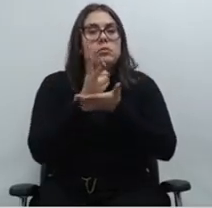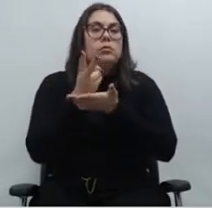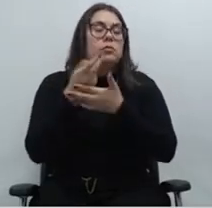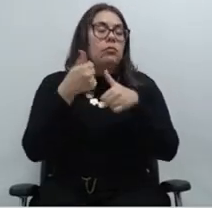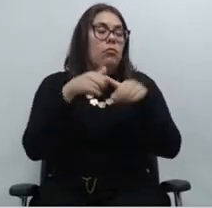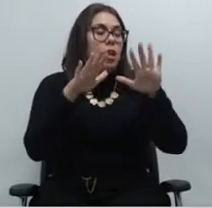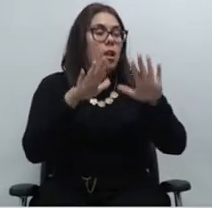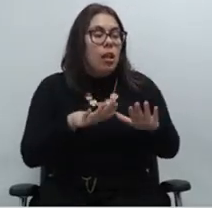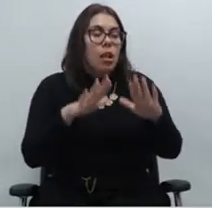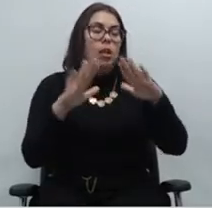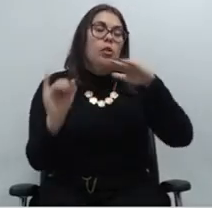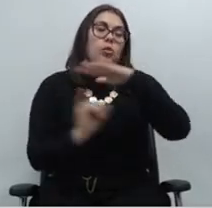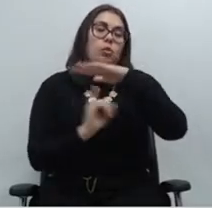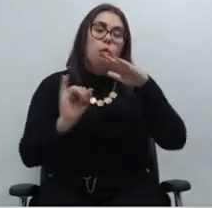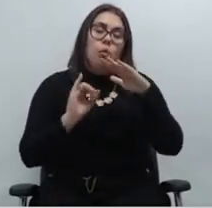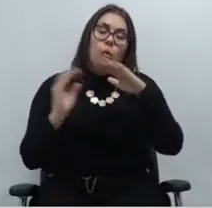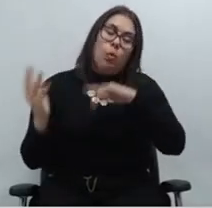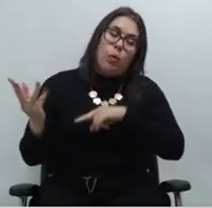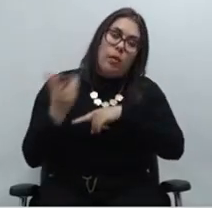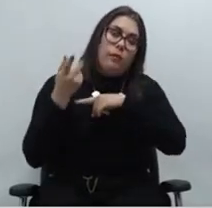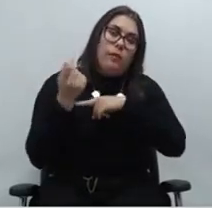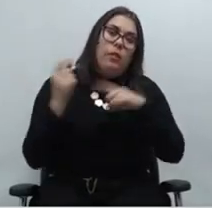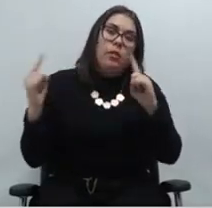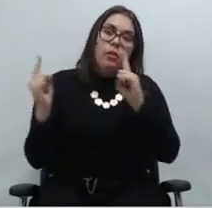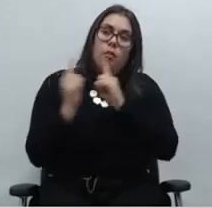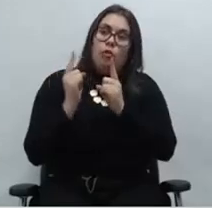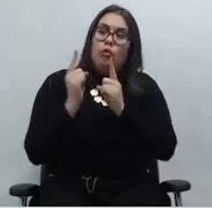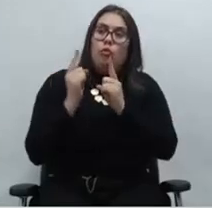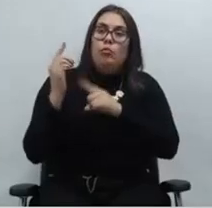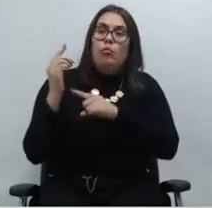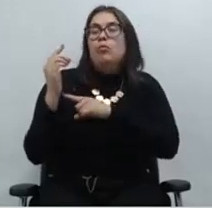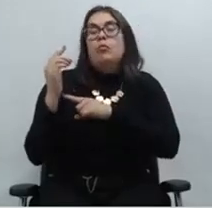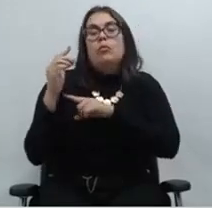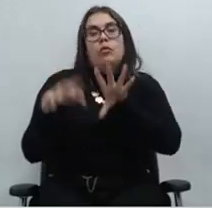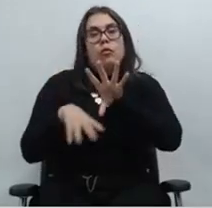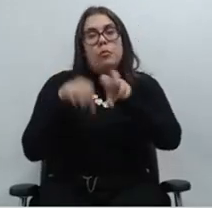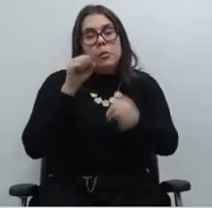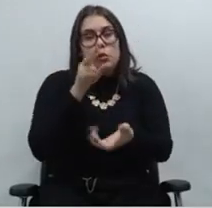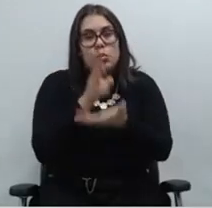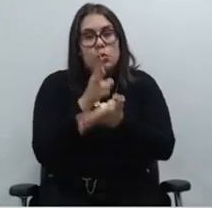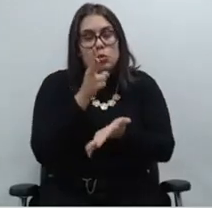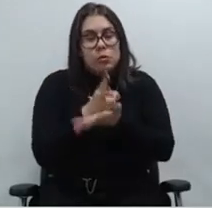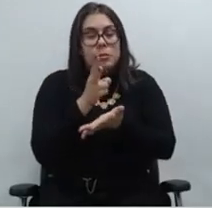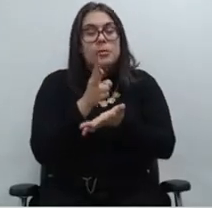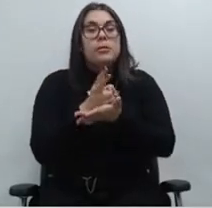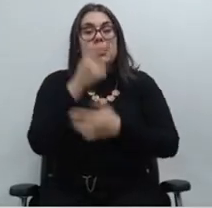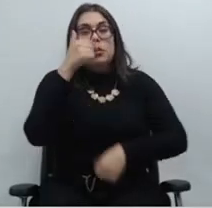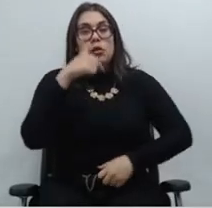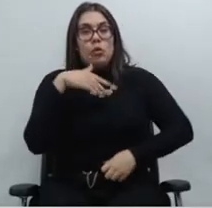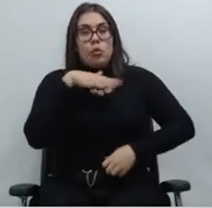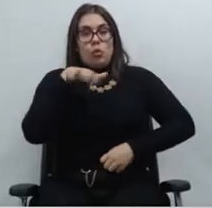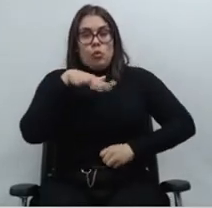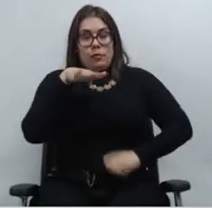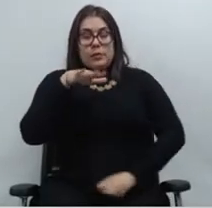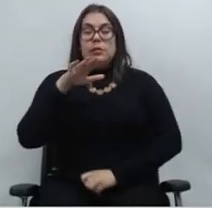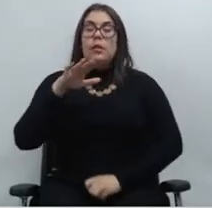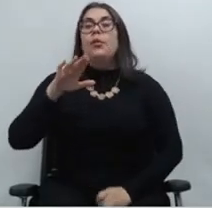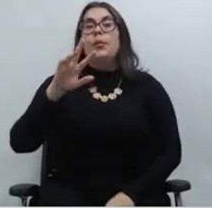instituição, a fim de qualificar o atendimento e viabilizar uma formação continuada. Eu realizei consulta ao Departamento de Recursos Humanos por